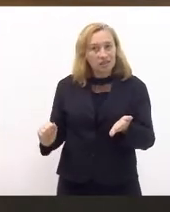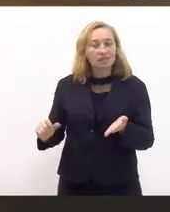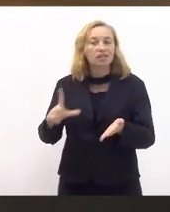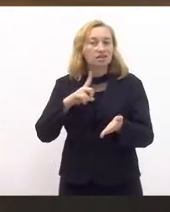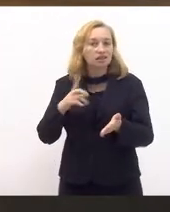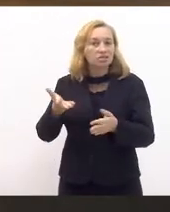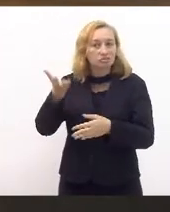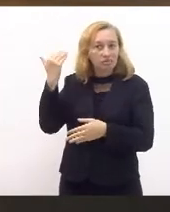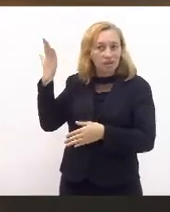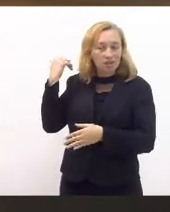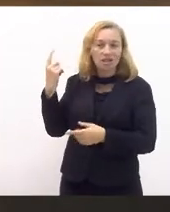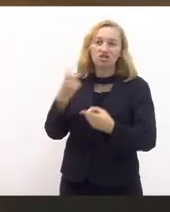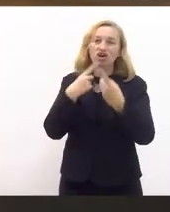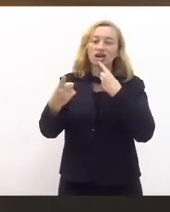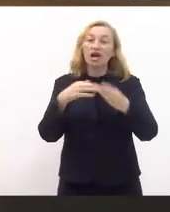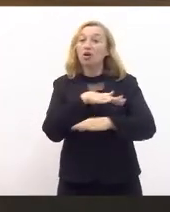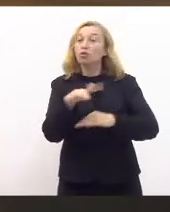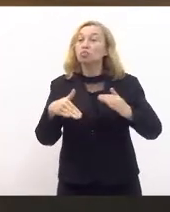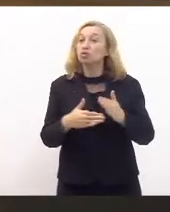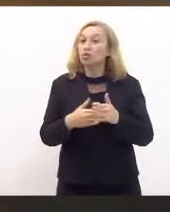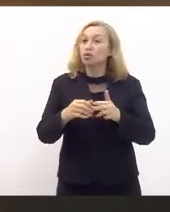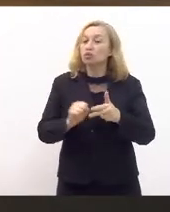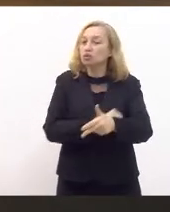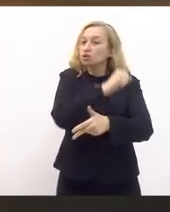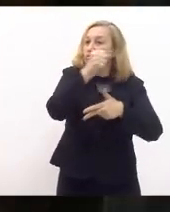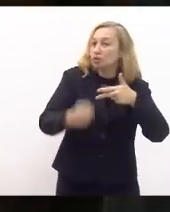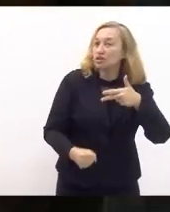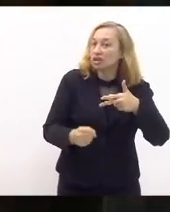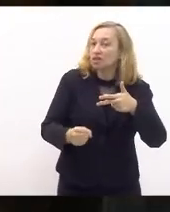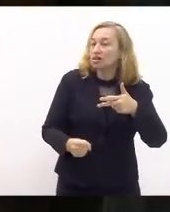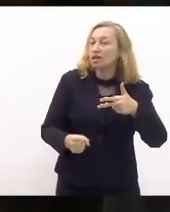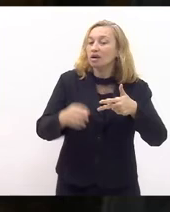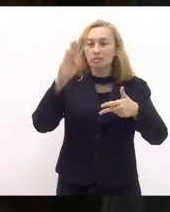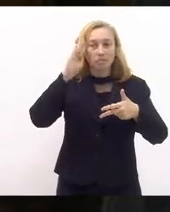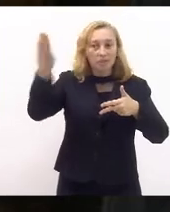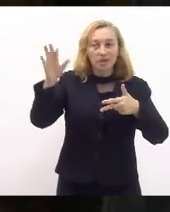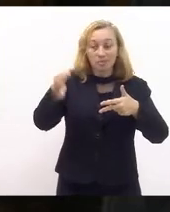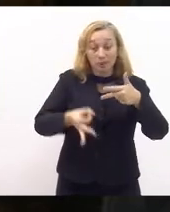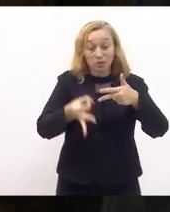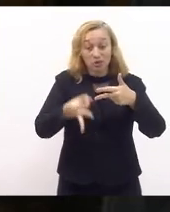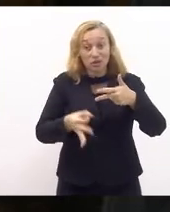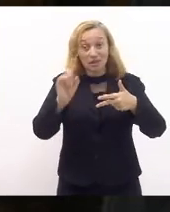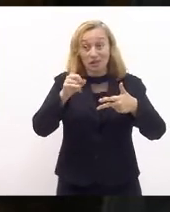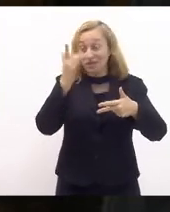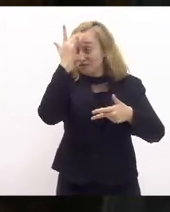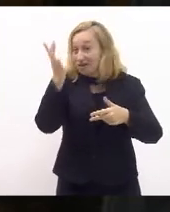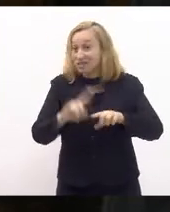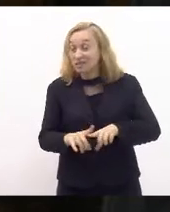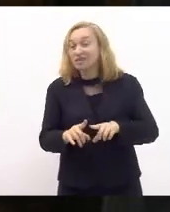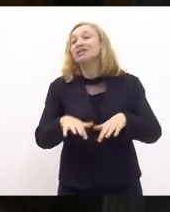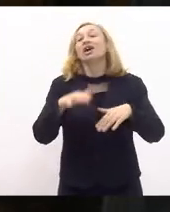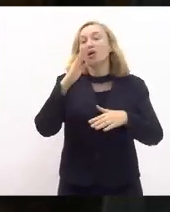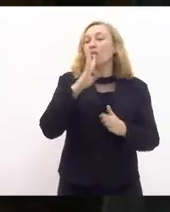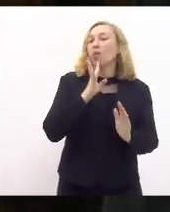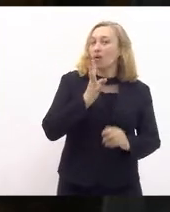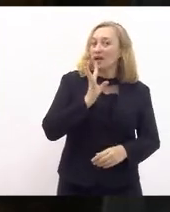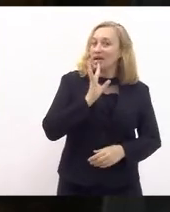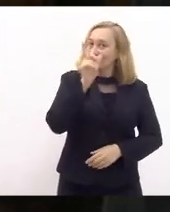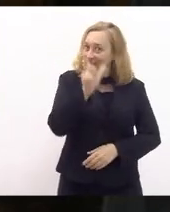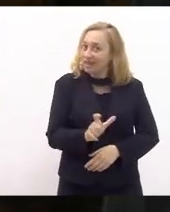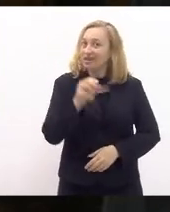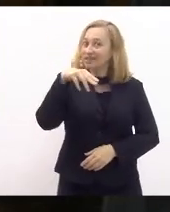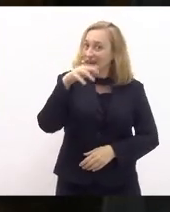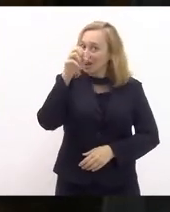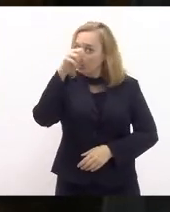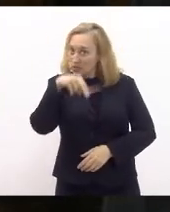na época, dialogar com todos os poderes, especialmente o sistema de justiça, que não é um diálogo fácil, e assim eu o reconheço, né, Nelson,